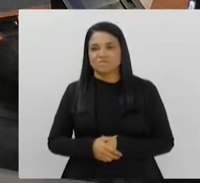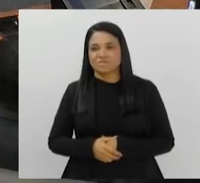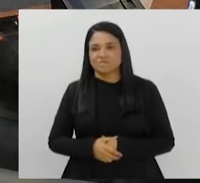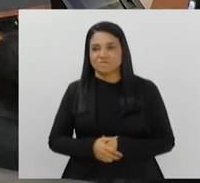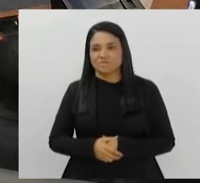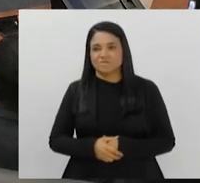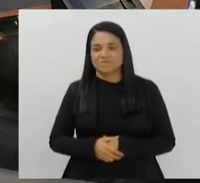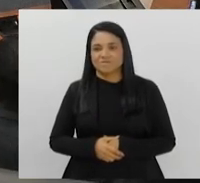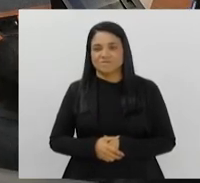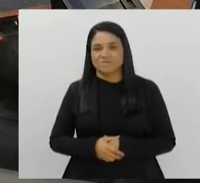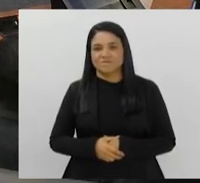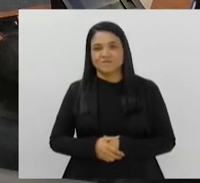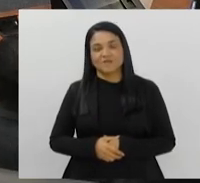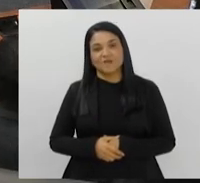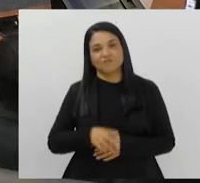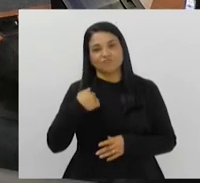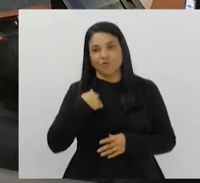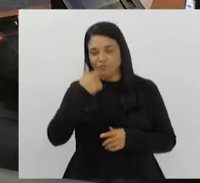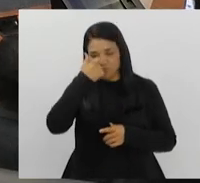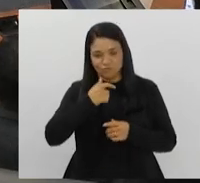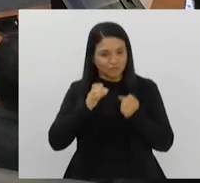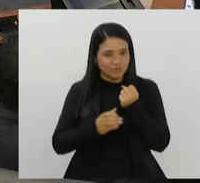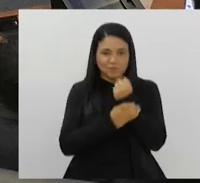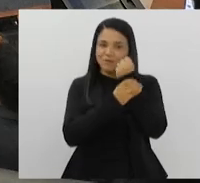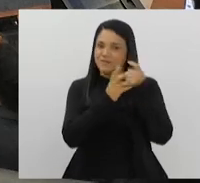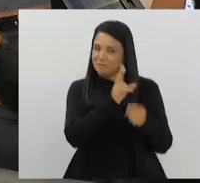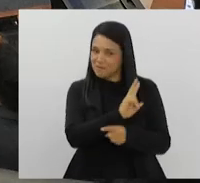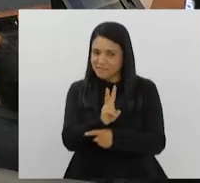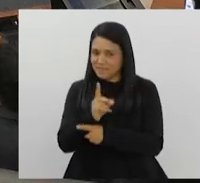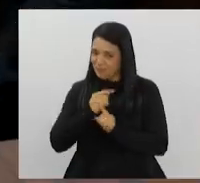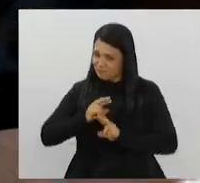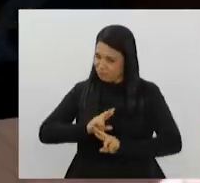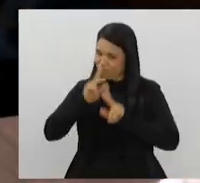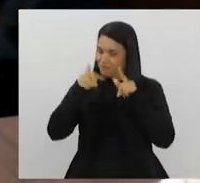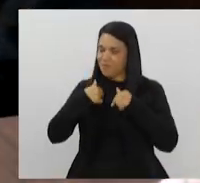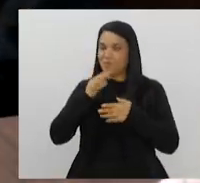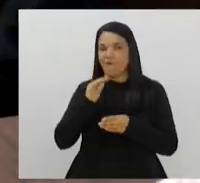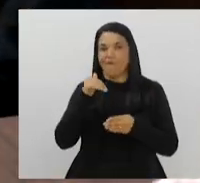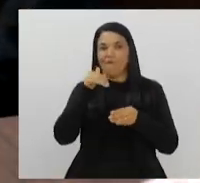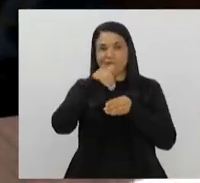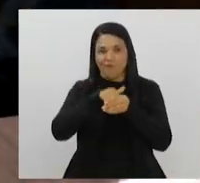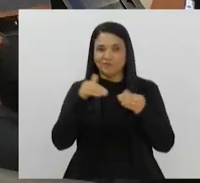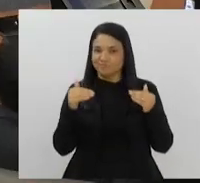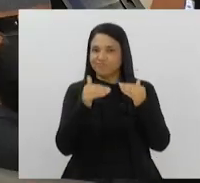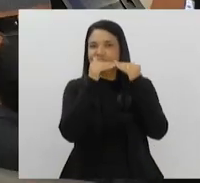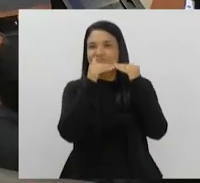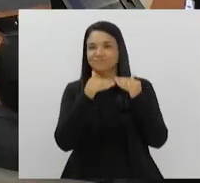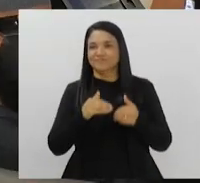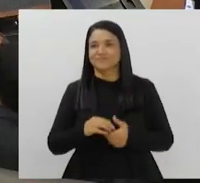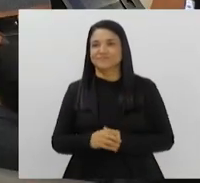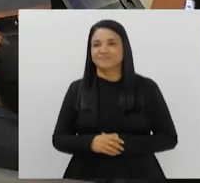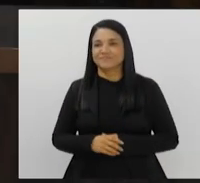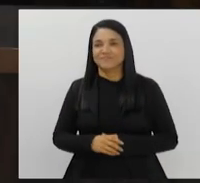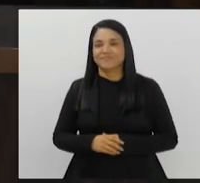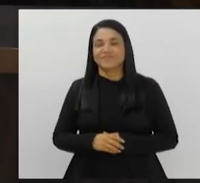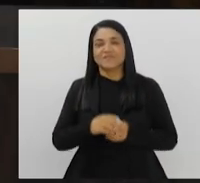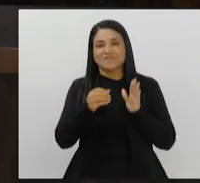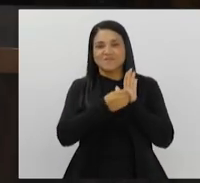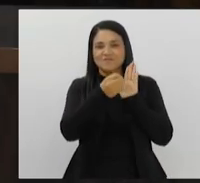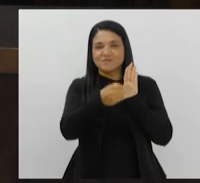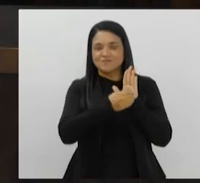Só não sou do segurança presente, né, senhor? Mas meu voto é favorável. Obrigado. Com os